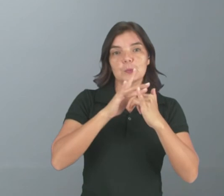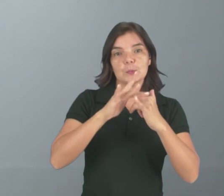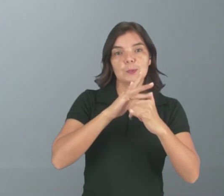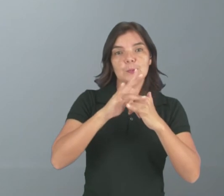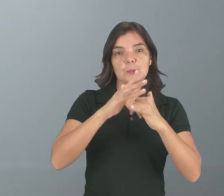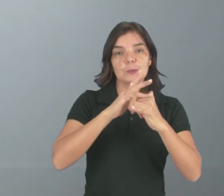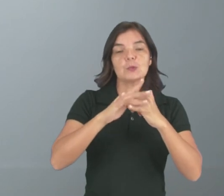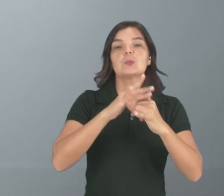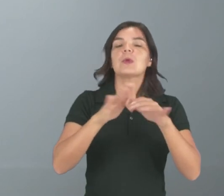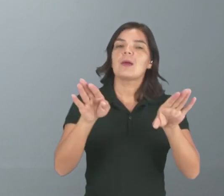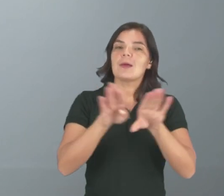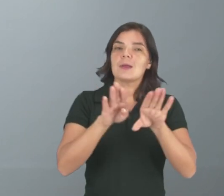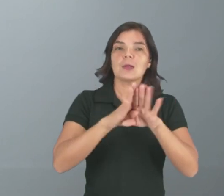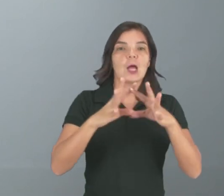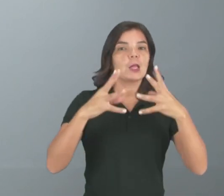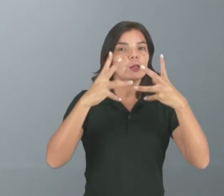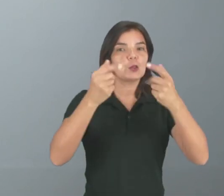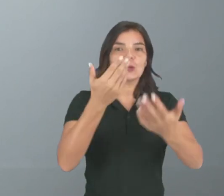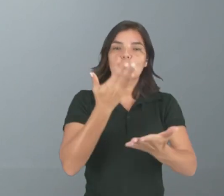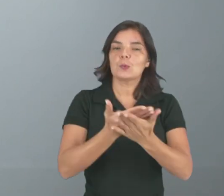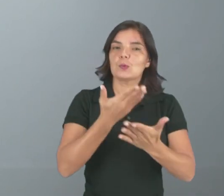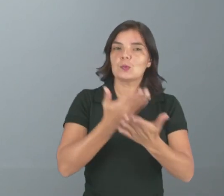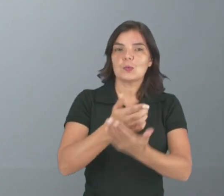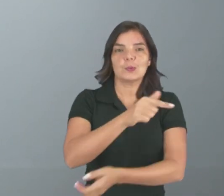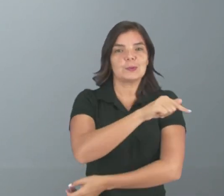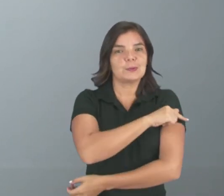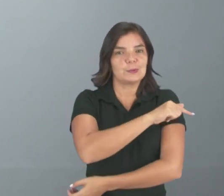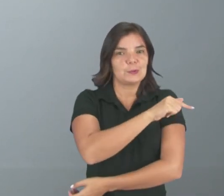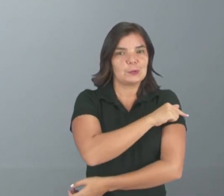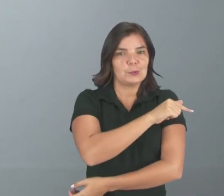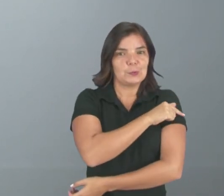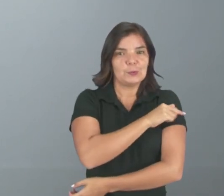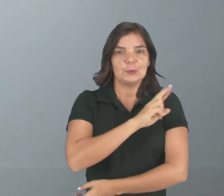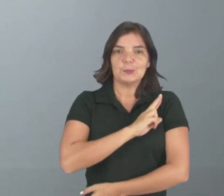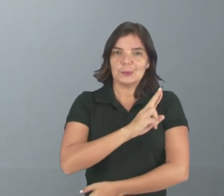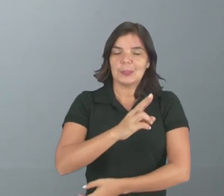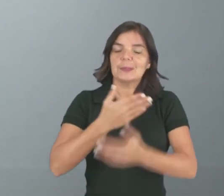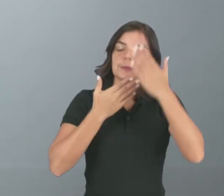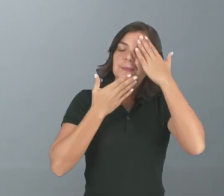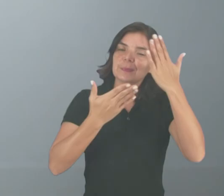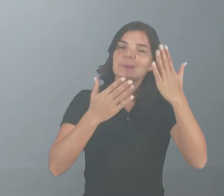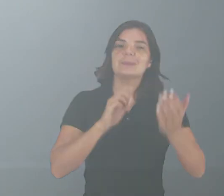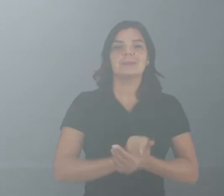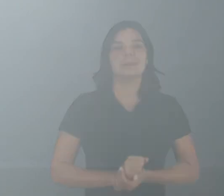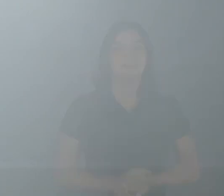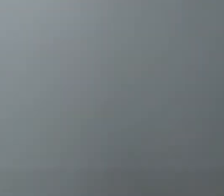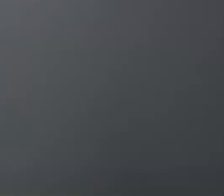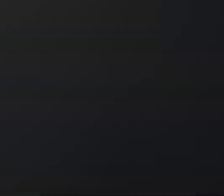YouTube e tem acesso a todas as aulas do 7º ano do ensino religioso. Obrigado.